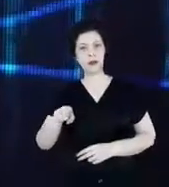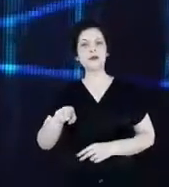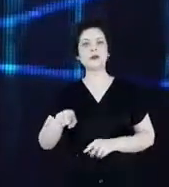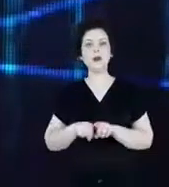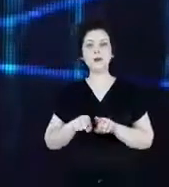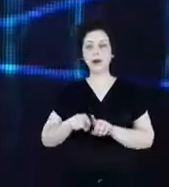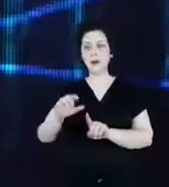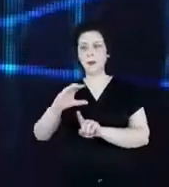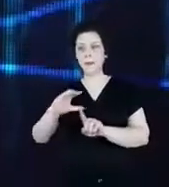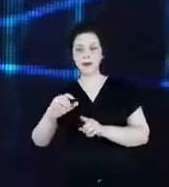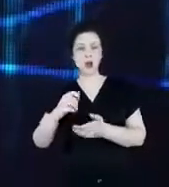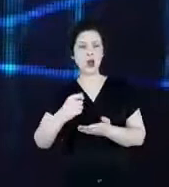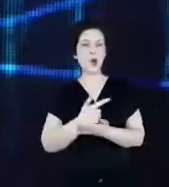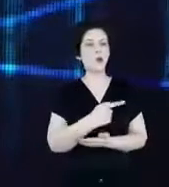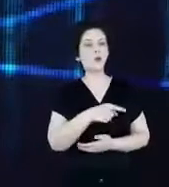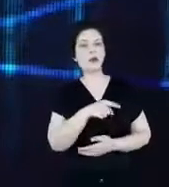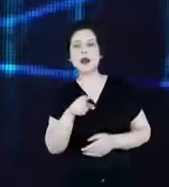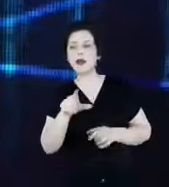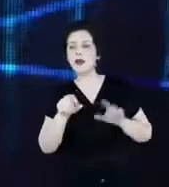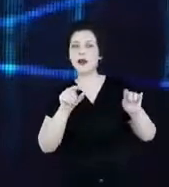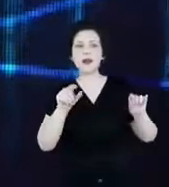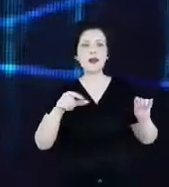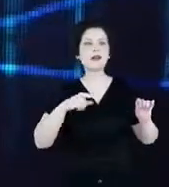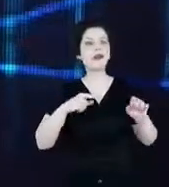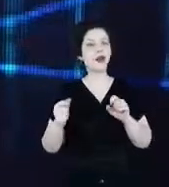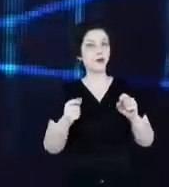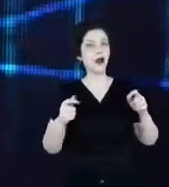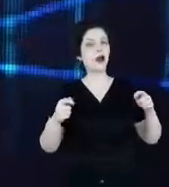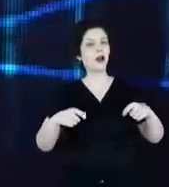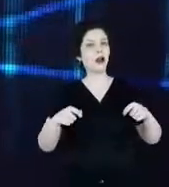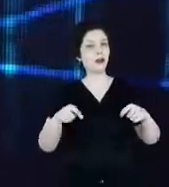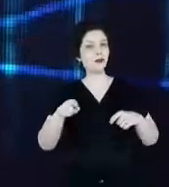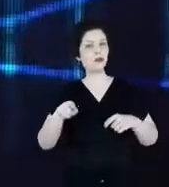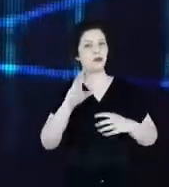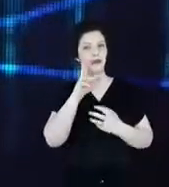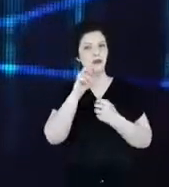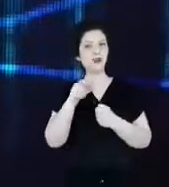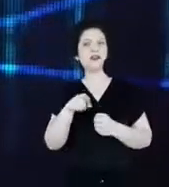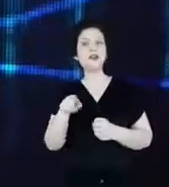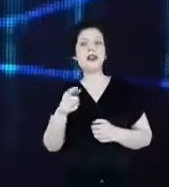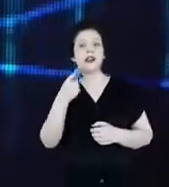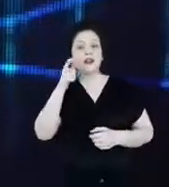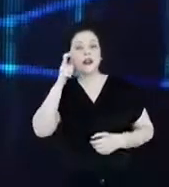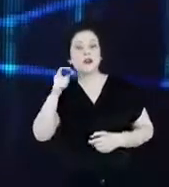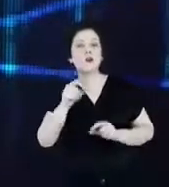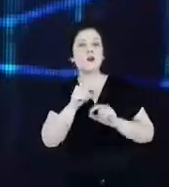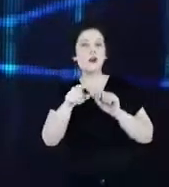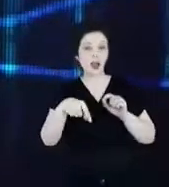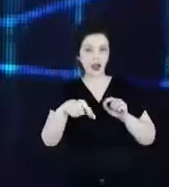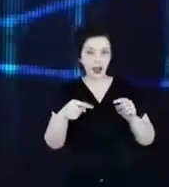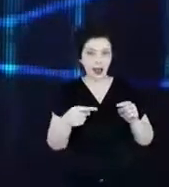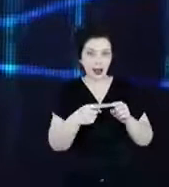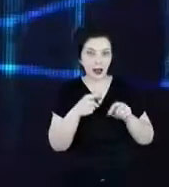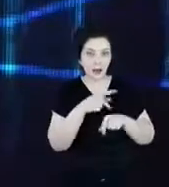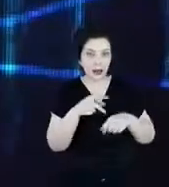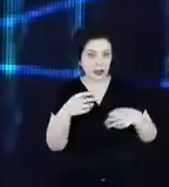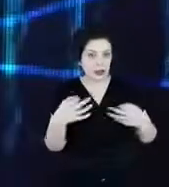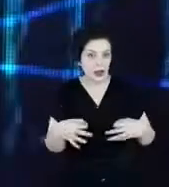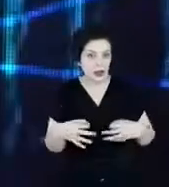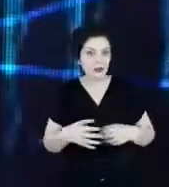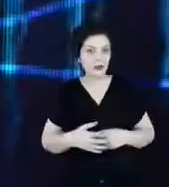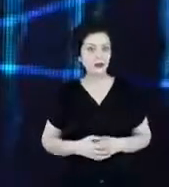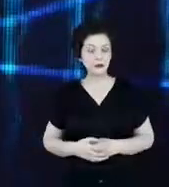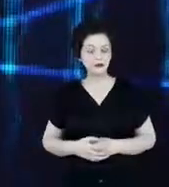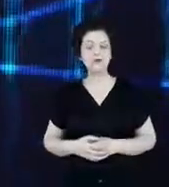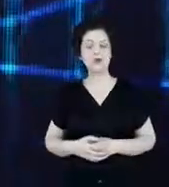consumidor, o comprador de energia hoje tem uma demanda muito forte por energias que são ambientalmente adequadas, e nós temos uma